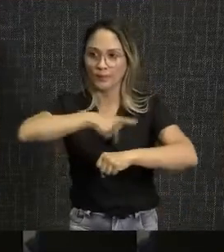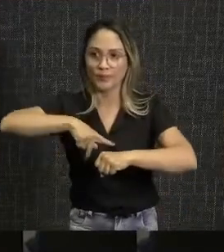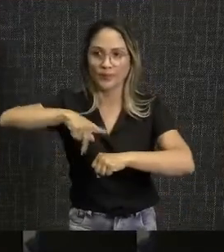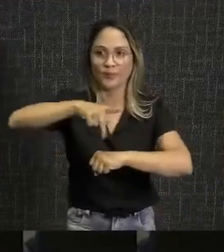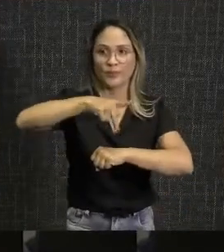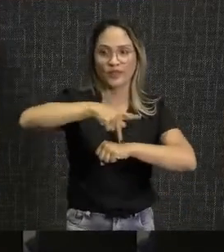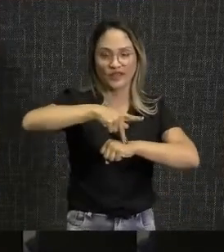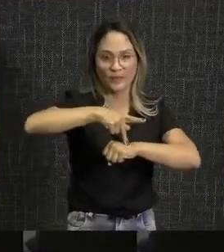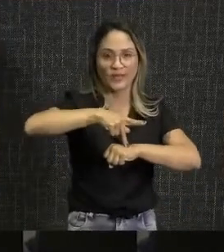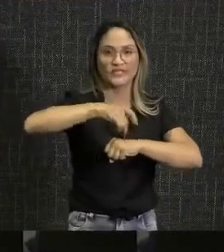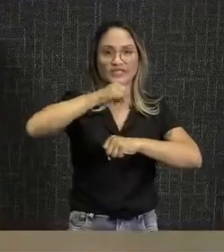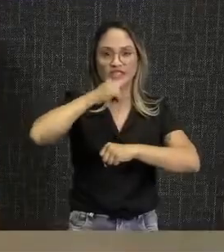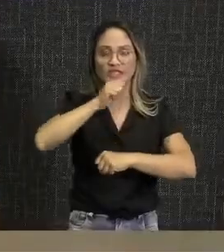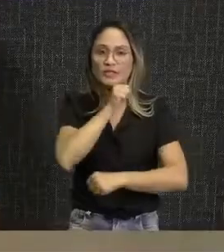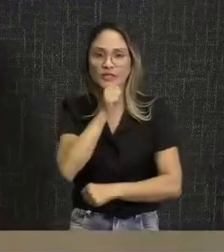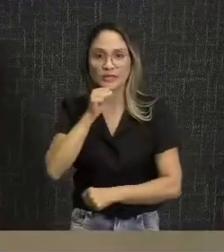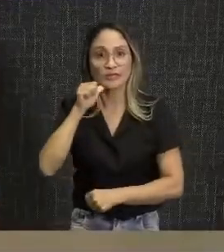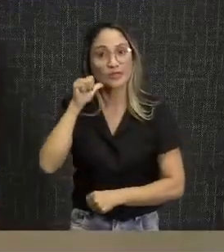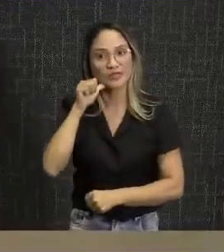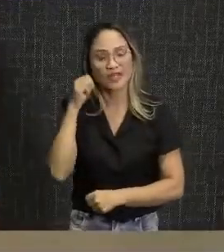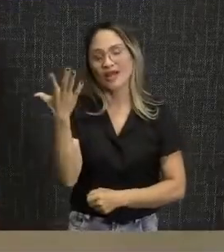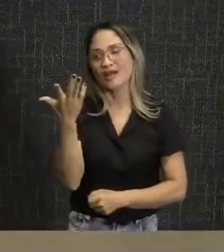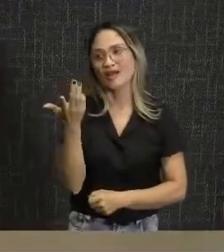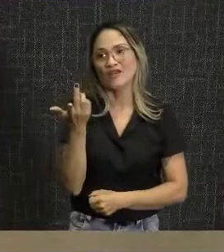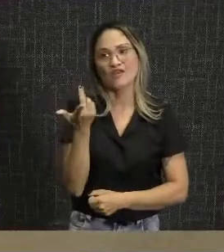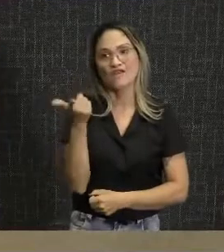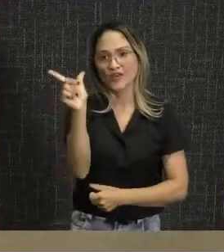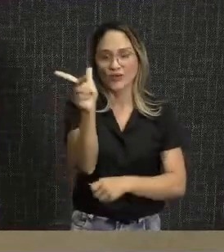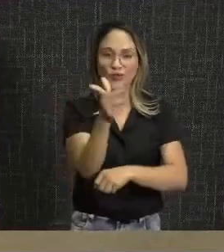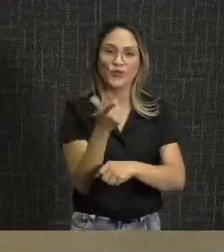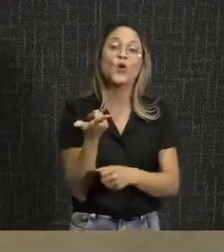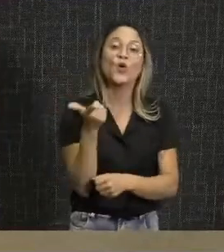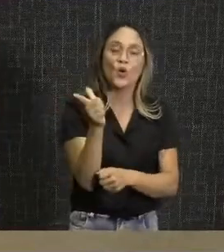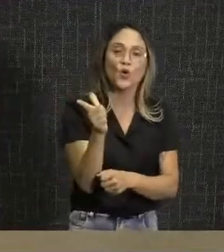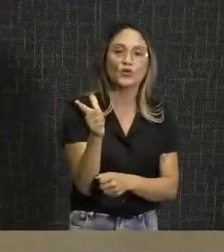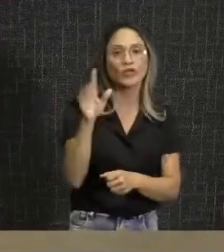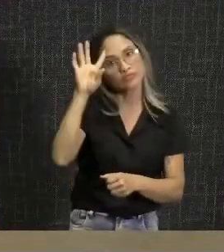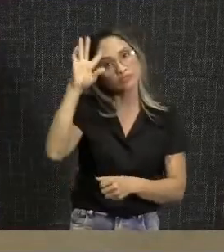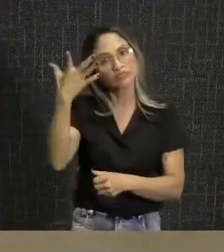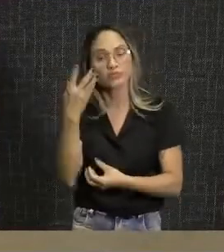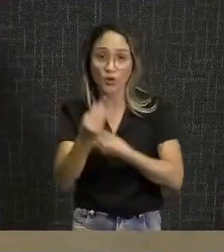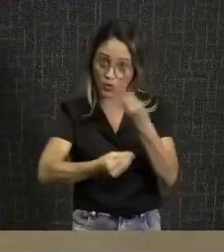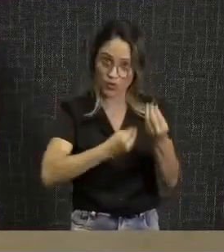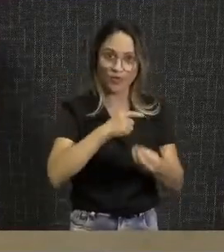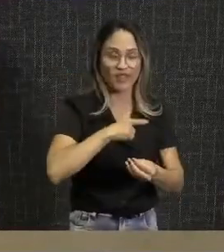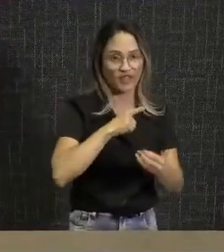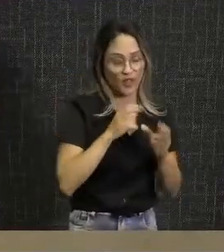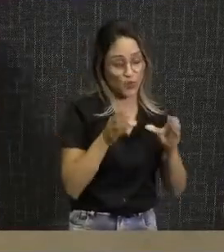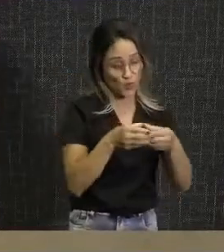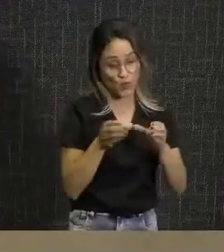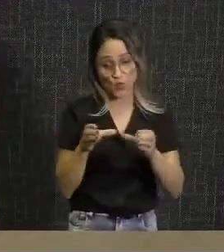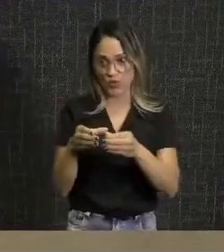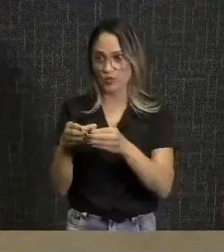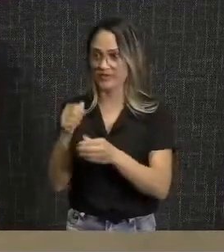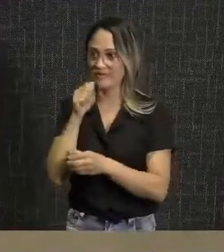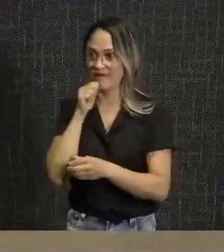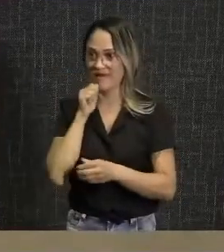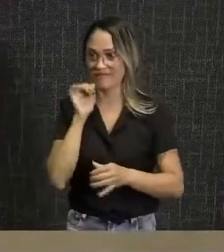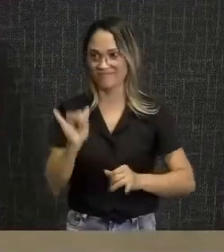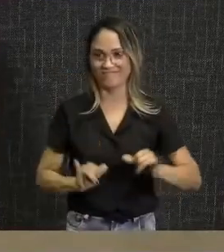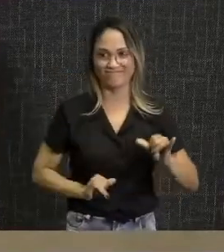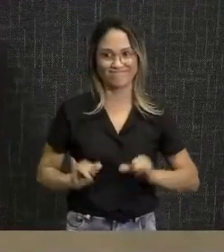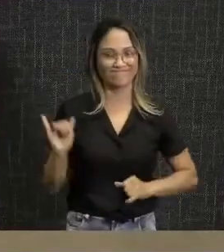discutido como dar uma solução para isso. Provavelmente a gente vai ter alguns setores ainda que vão sofrer um pouquinho aí pela